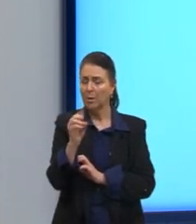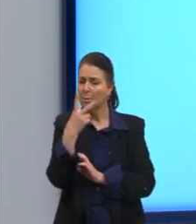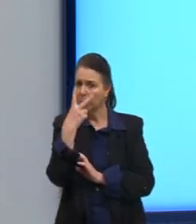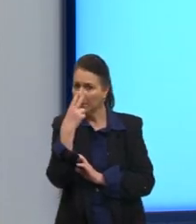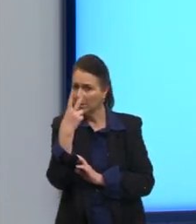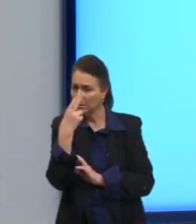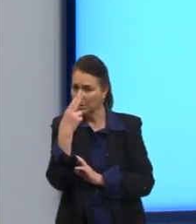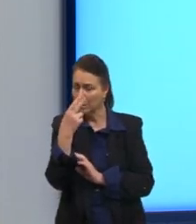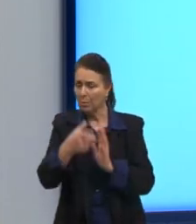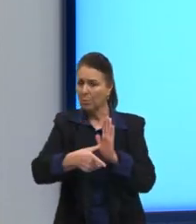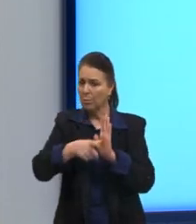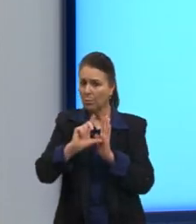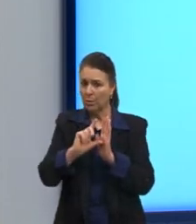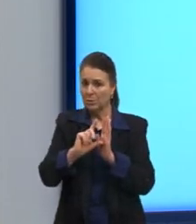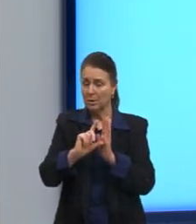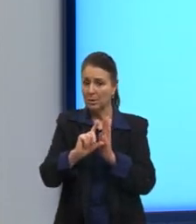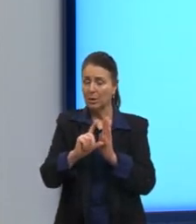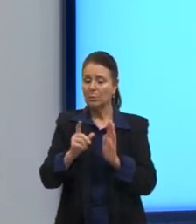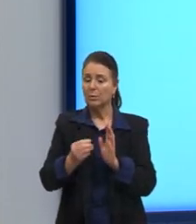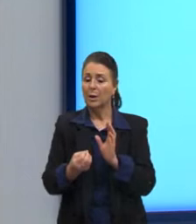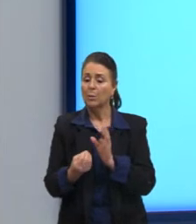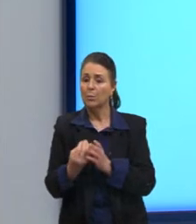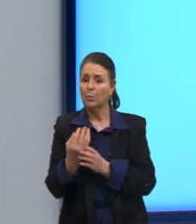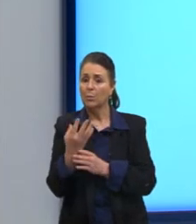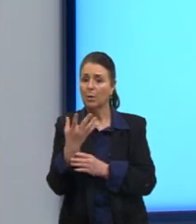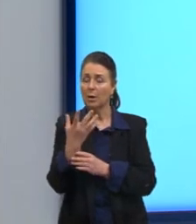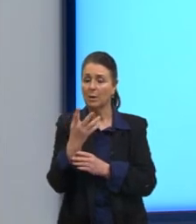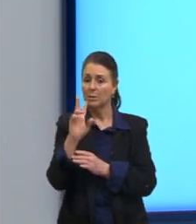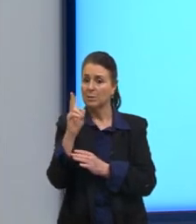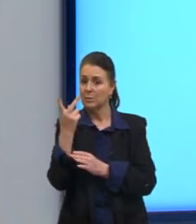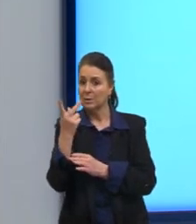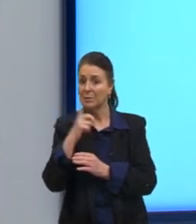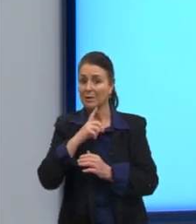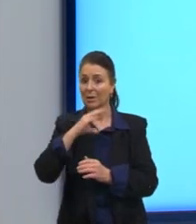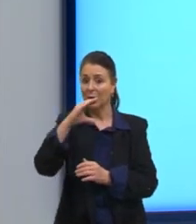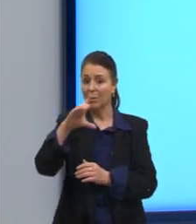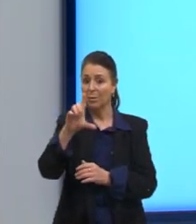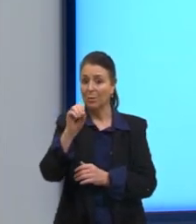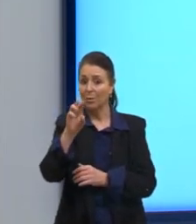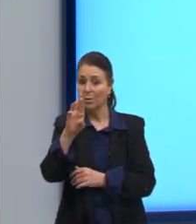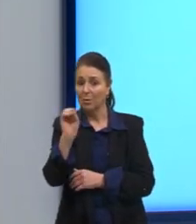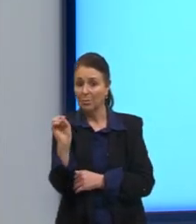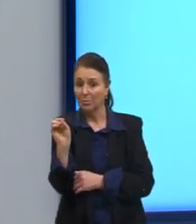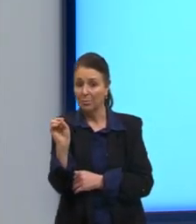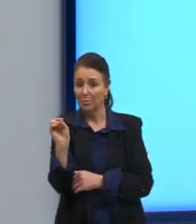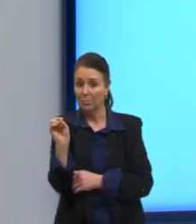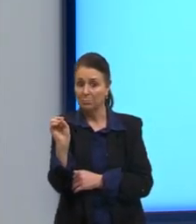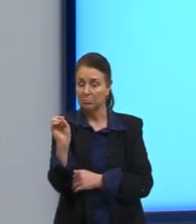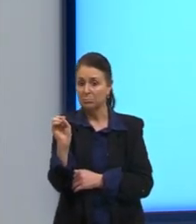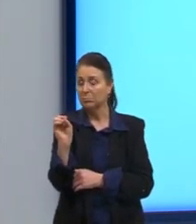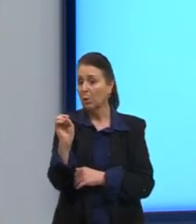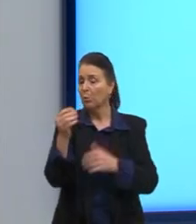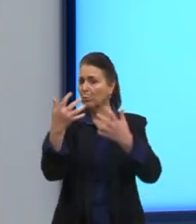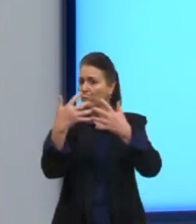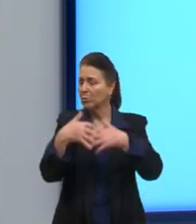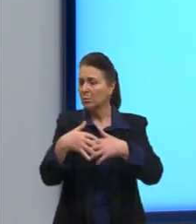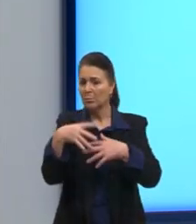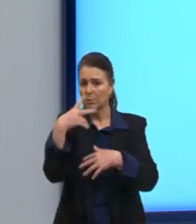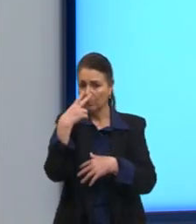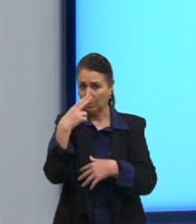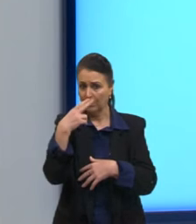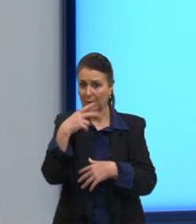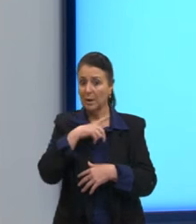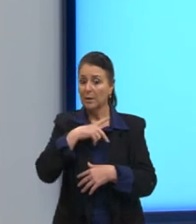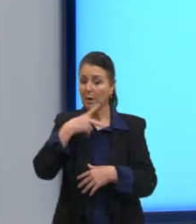só que ao invés de eu ter um gás hidrogênio eu vou ter um gás cloro por exemplo vai funcionar da mesma forma aqui eu também tenho um